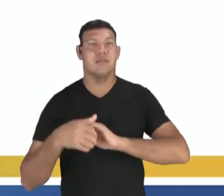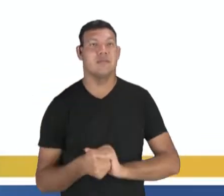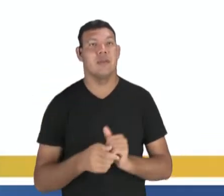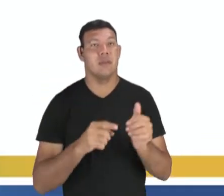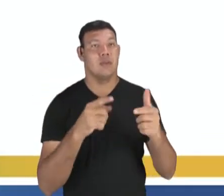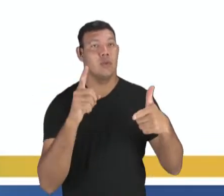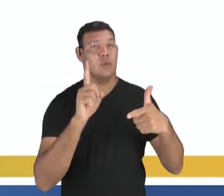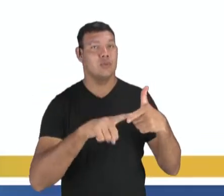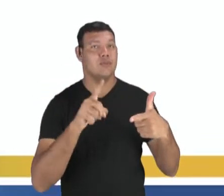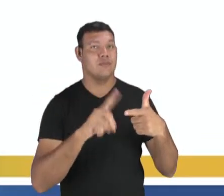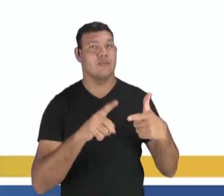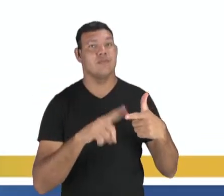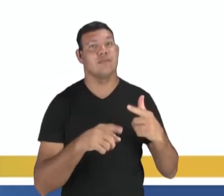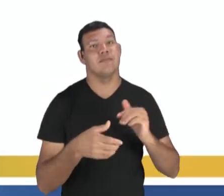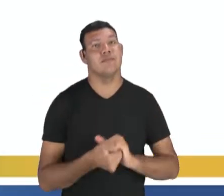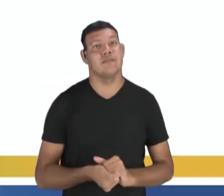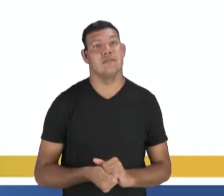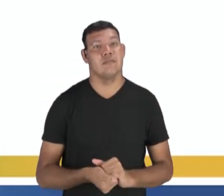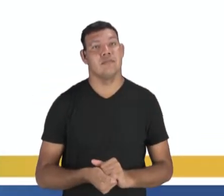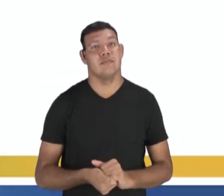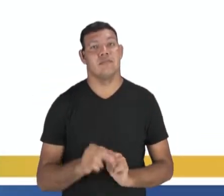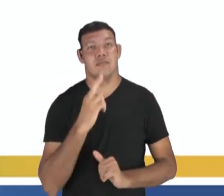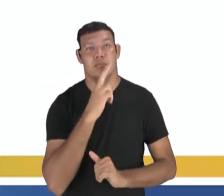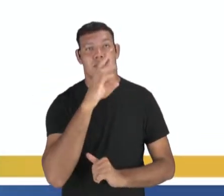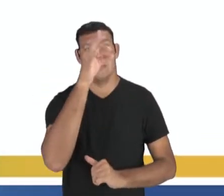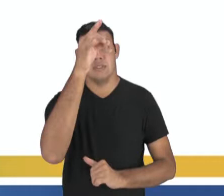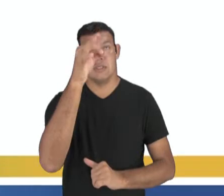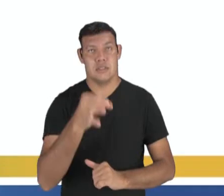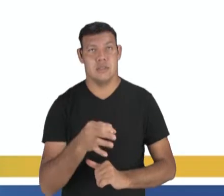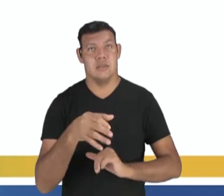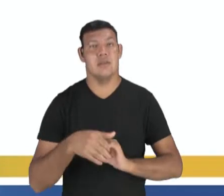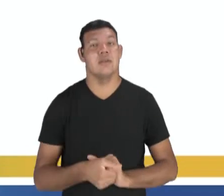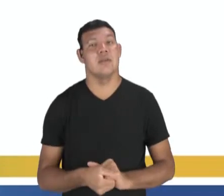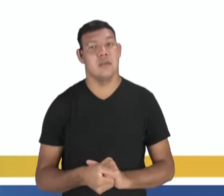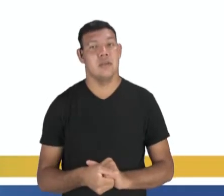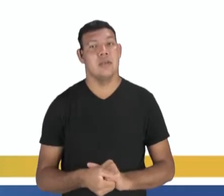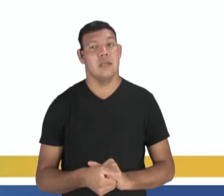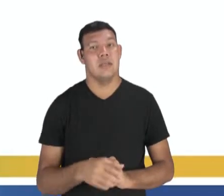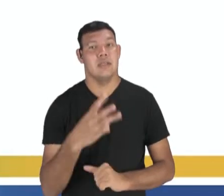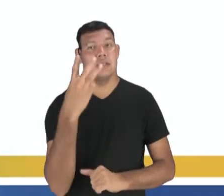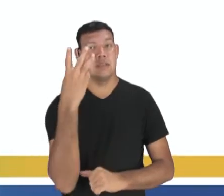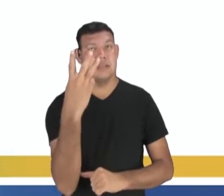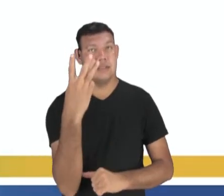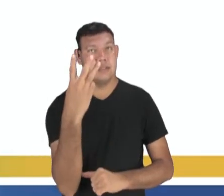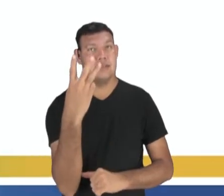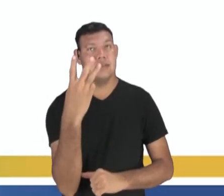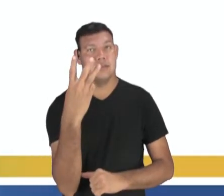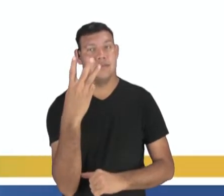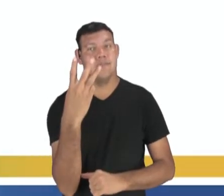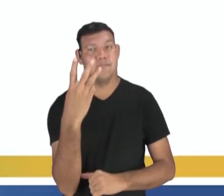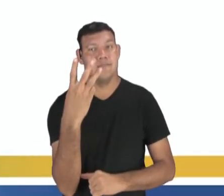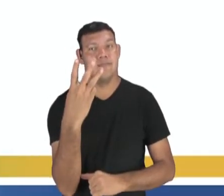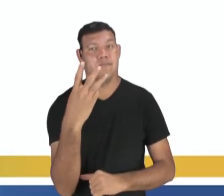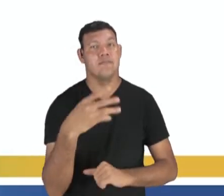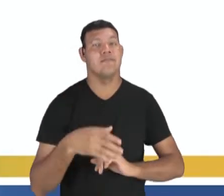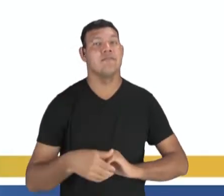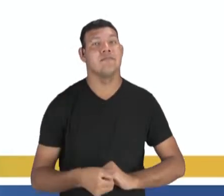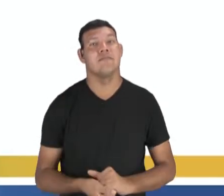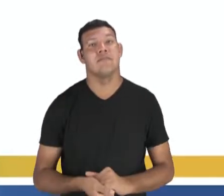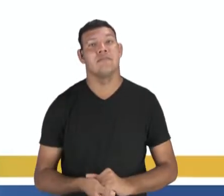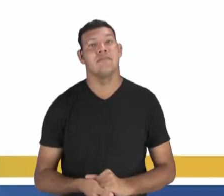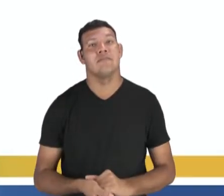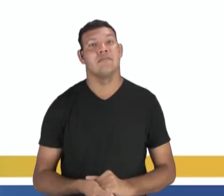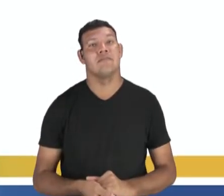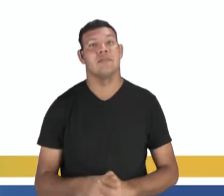0,82 até vemos acertar as outras a resposta